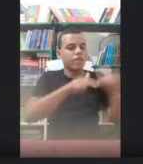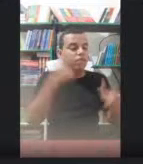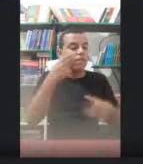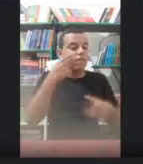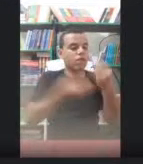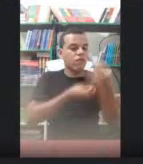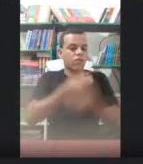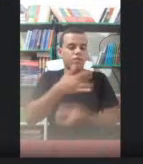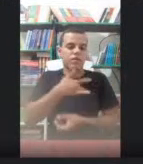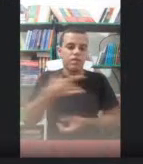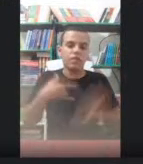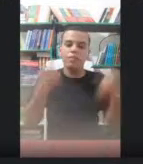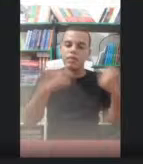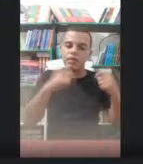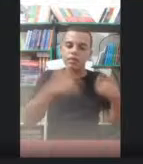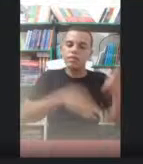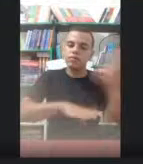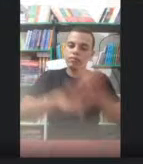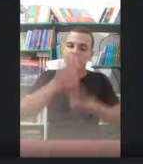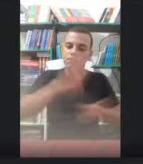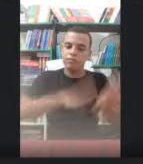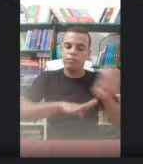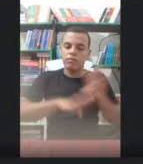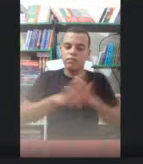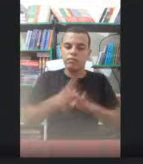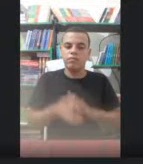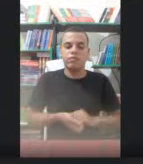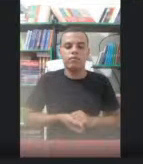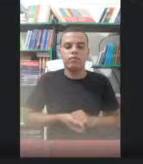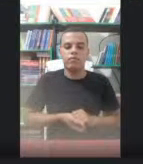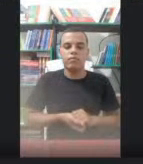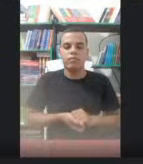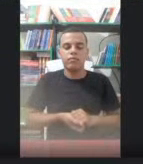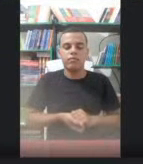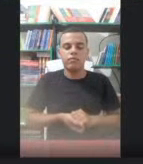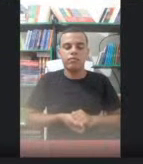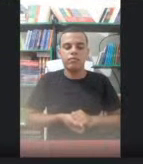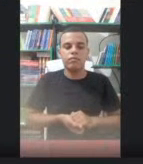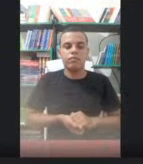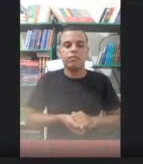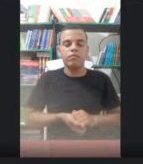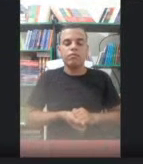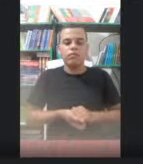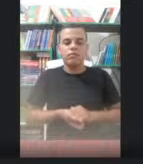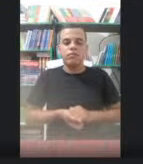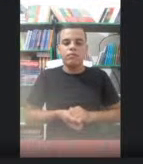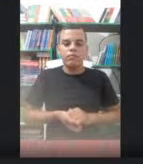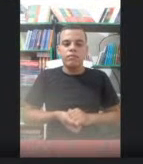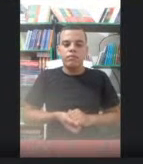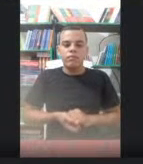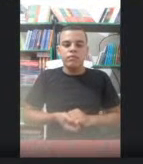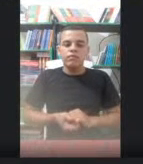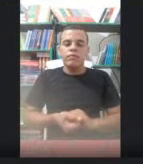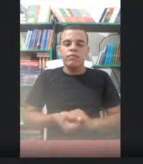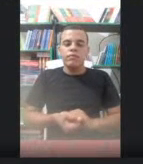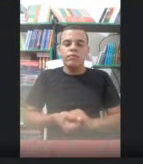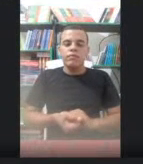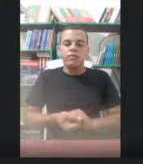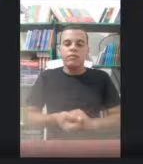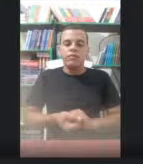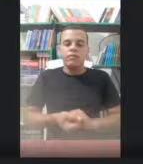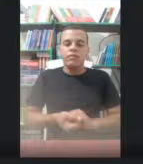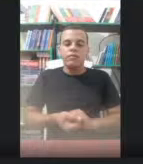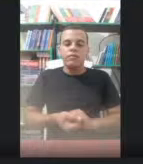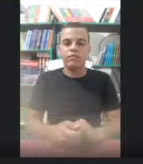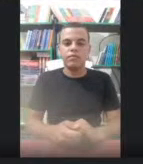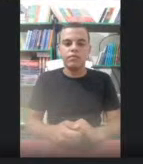criar abajus a partir de PVC. Então, foi esse o convite feito para os homens, né, participar dessa oficina,